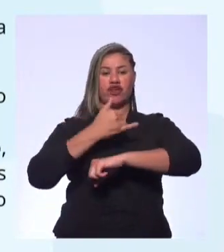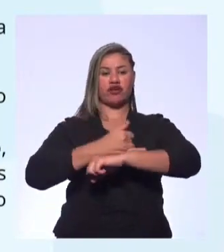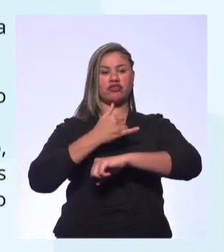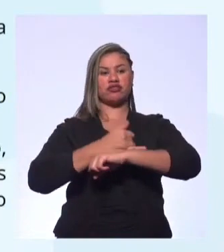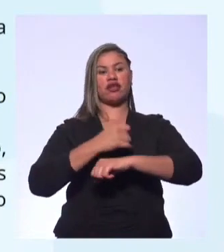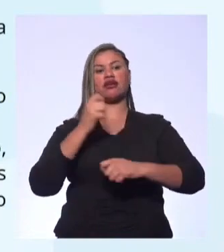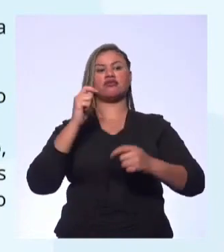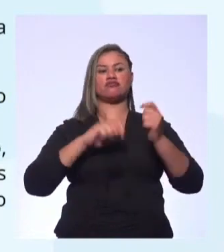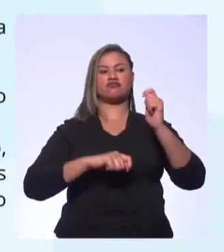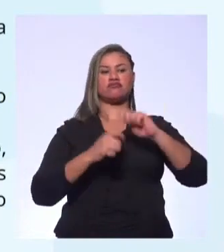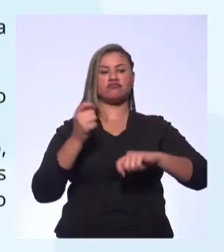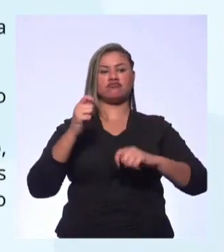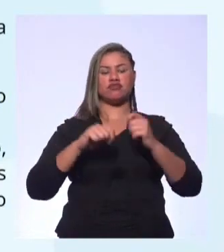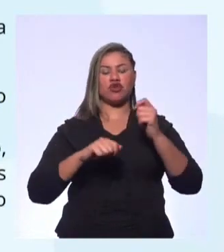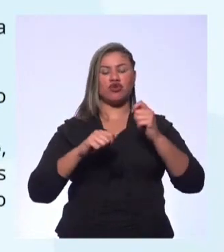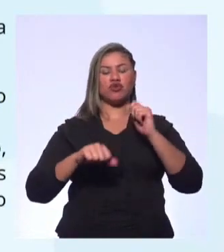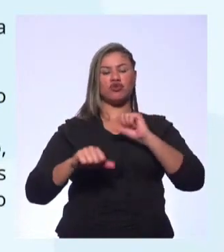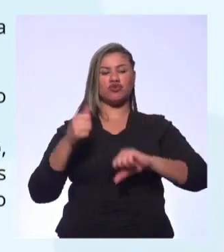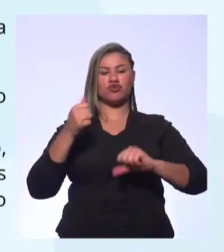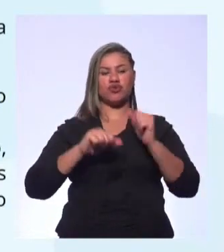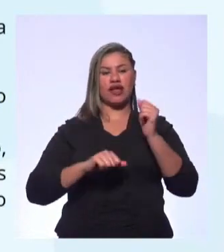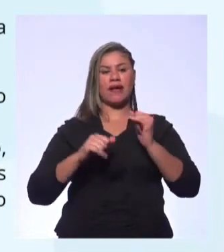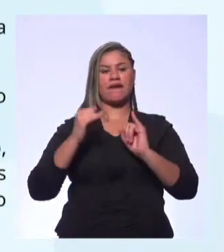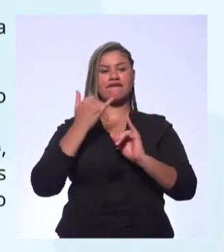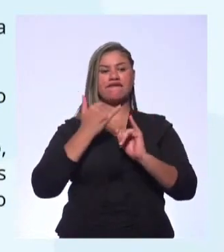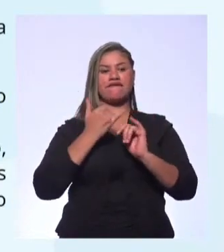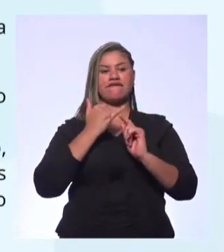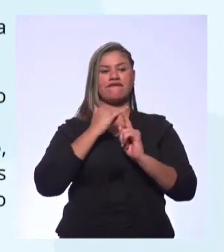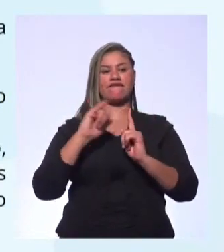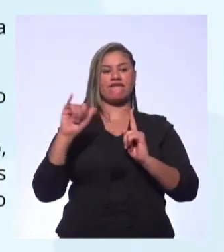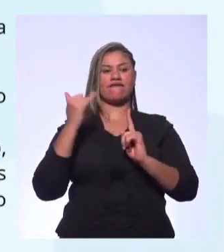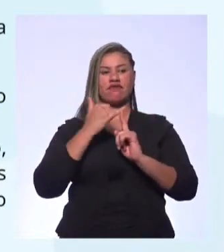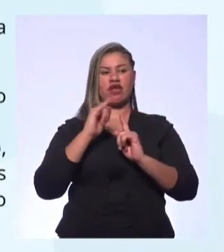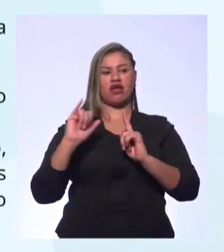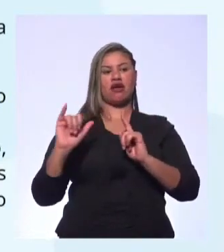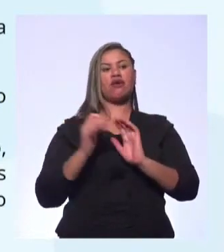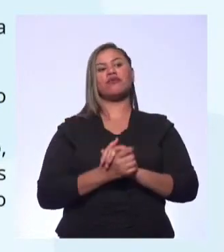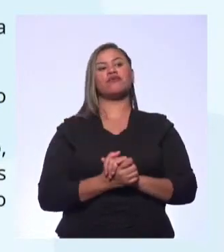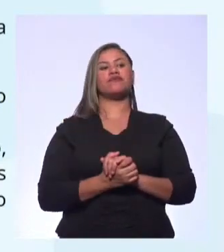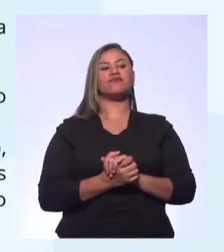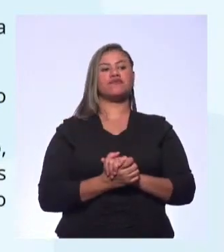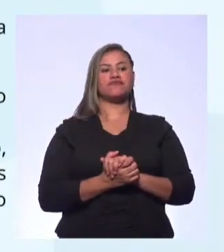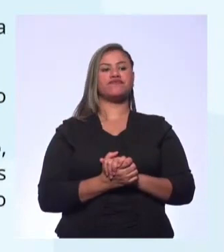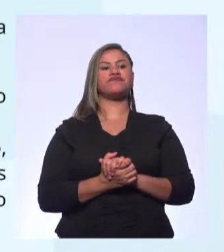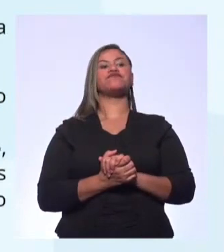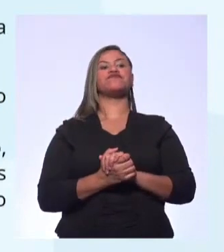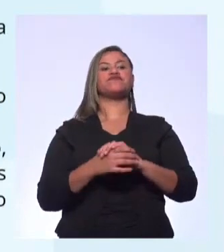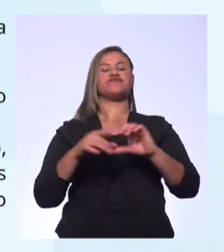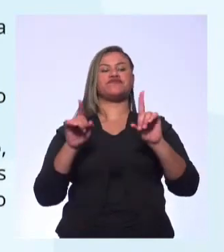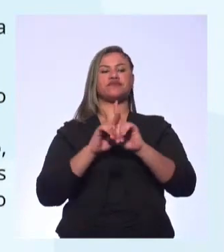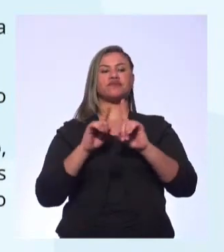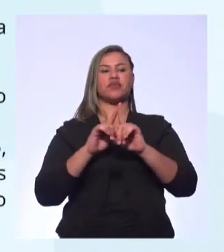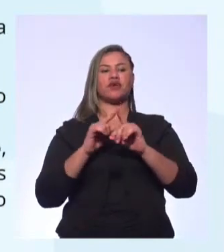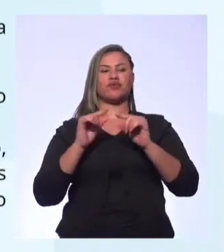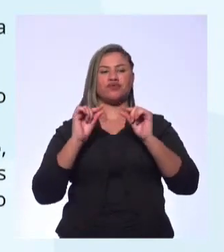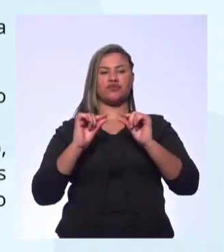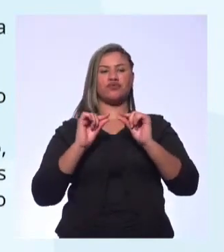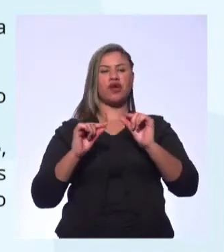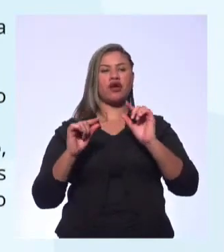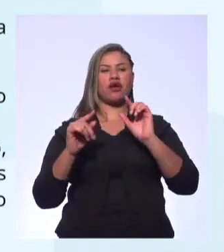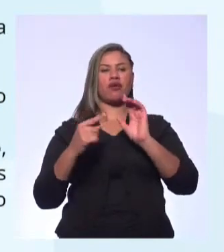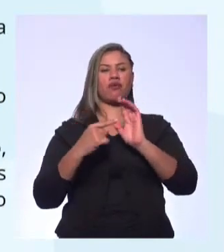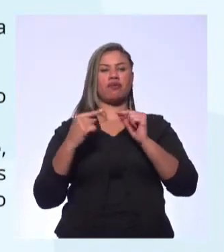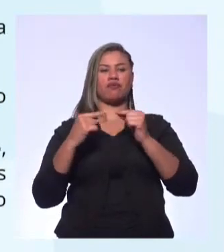E o Fe representa também uma partícula de ferro formada por átomos que compõem o elemento químico ferro. O O2, que é o